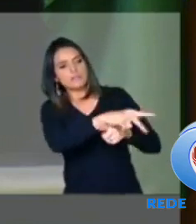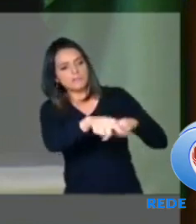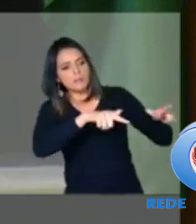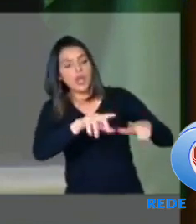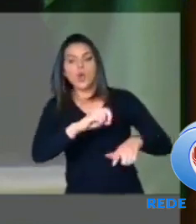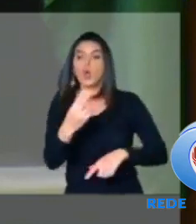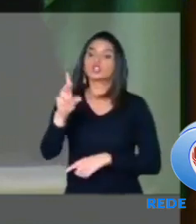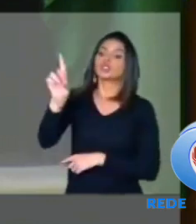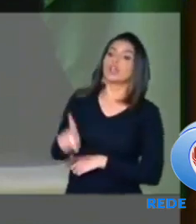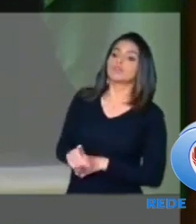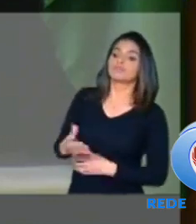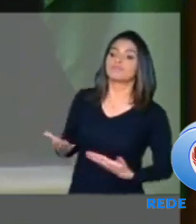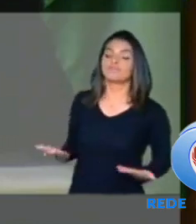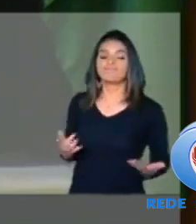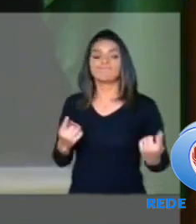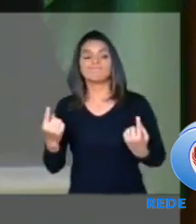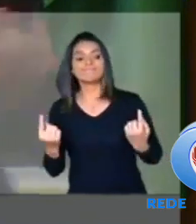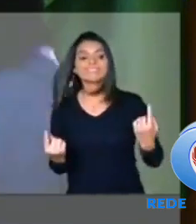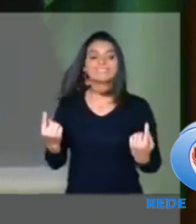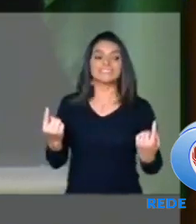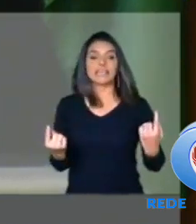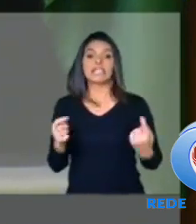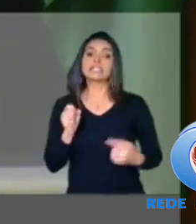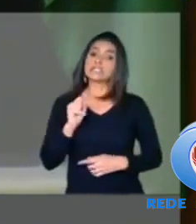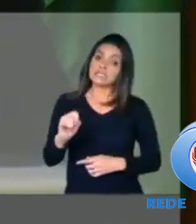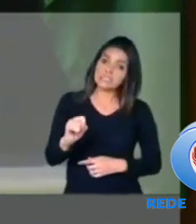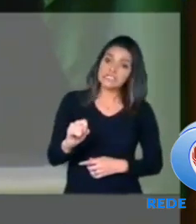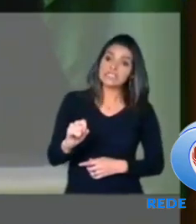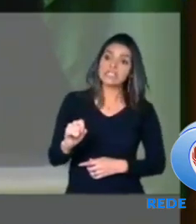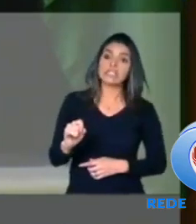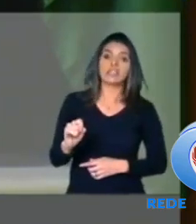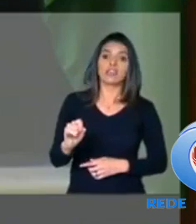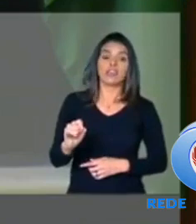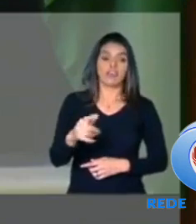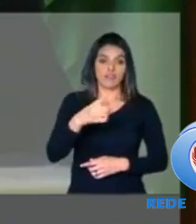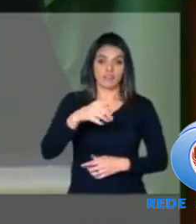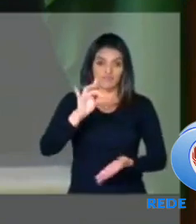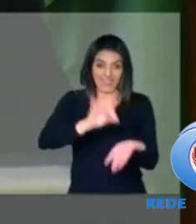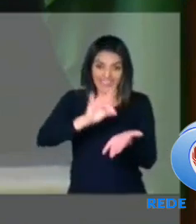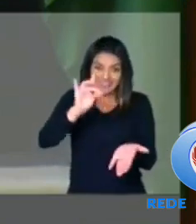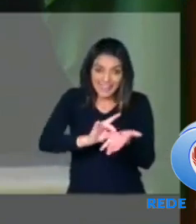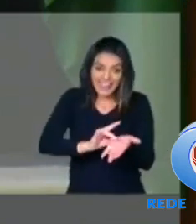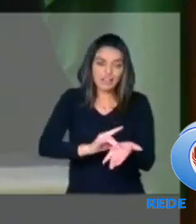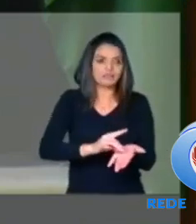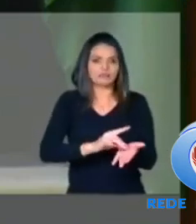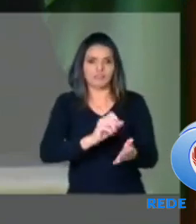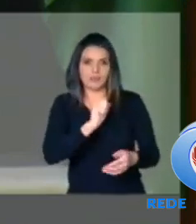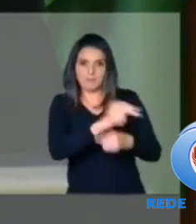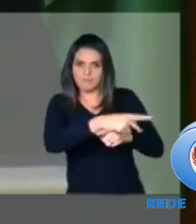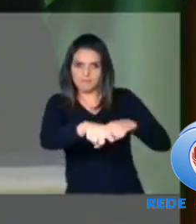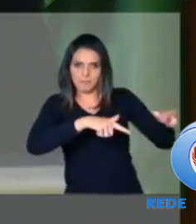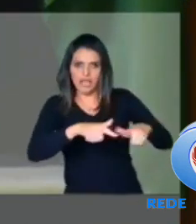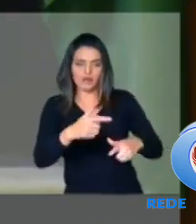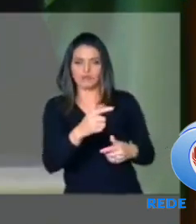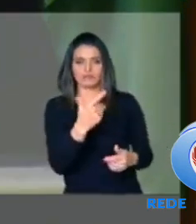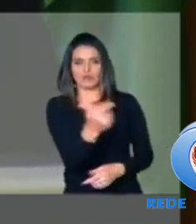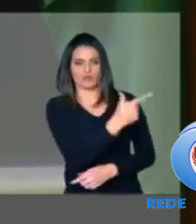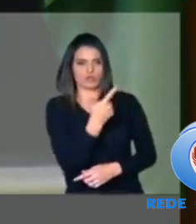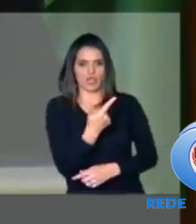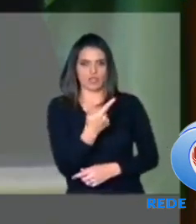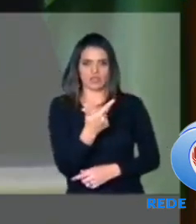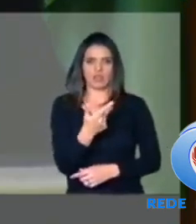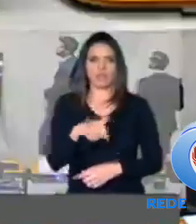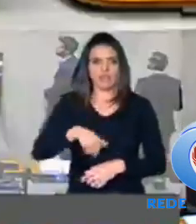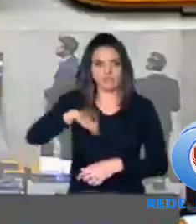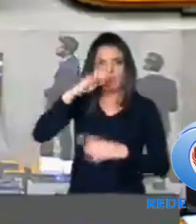direitos? Na verdade, não vai ter empregos e haverá mais violência contra os direitos.